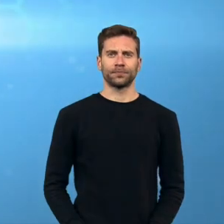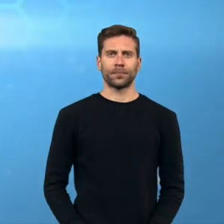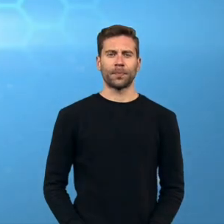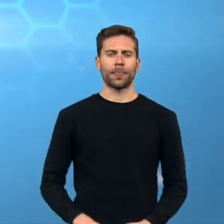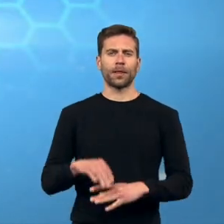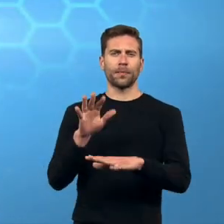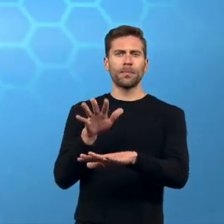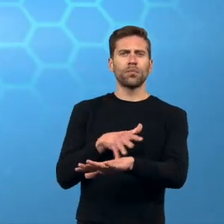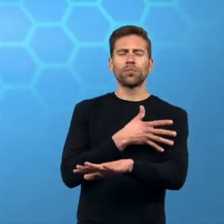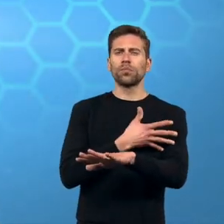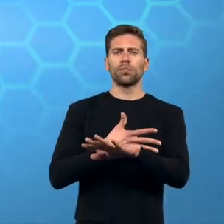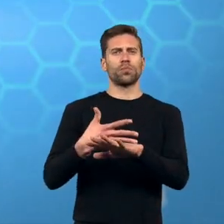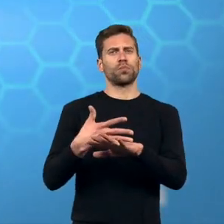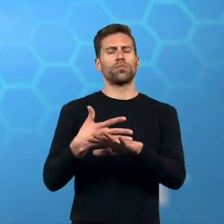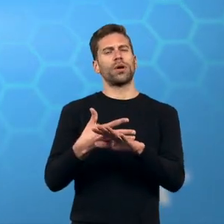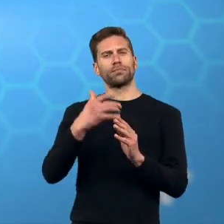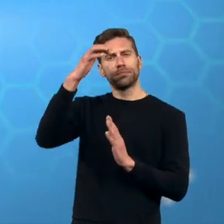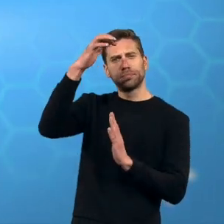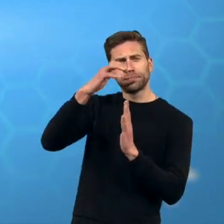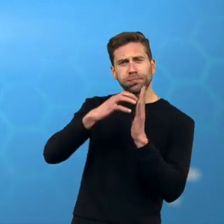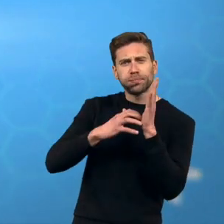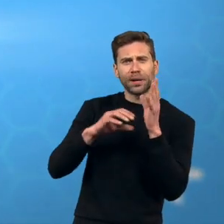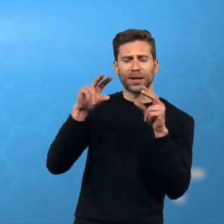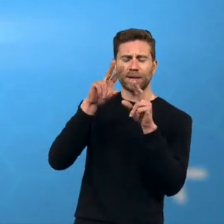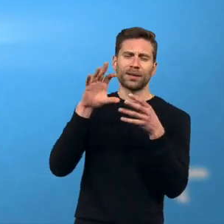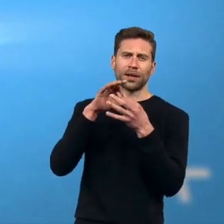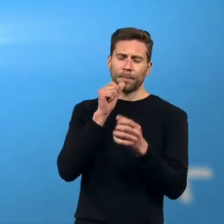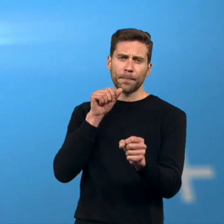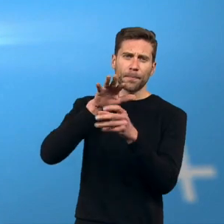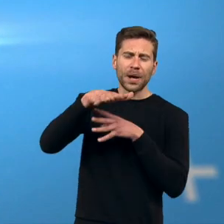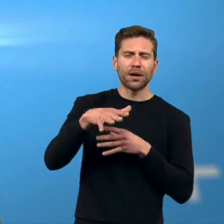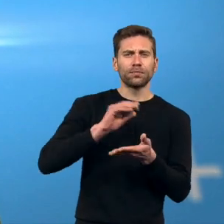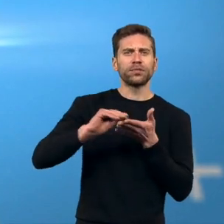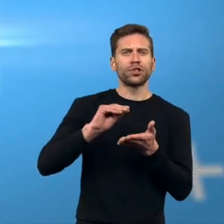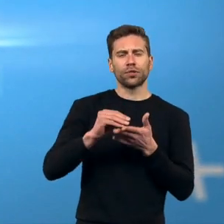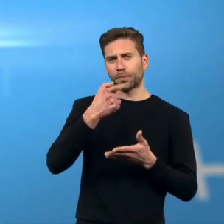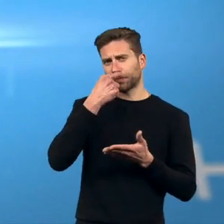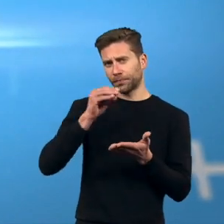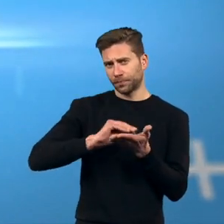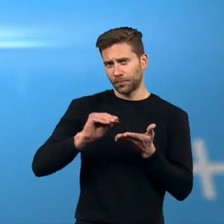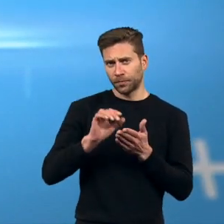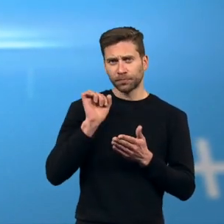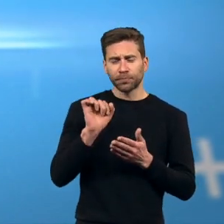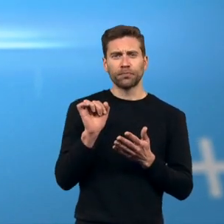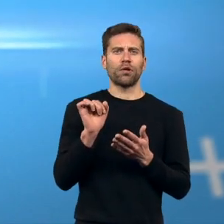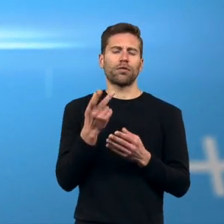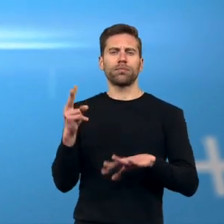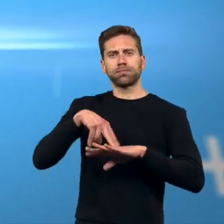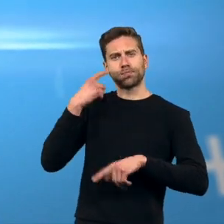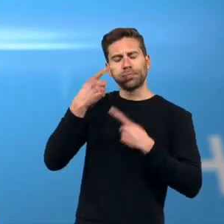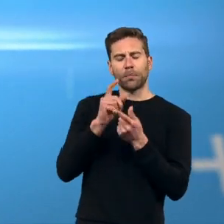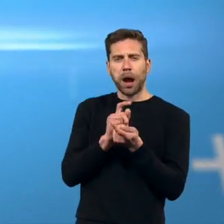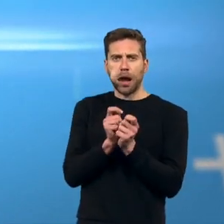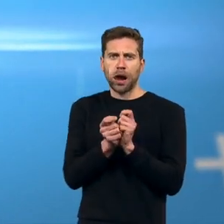O poema Ode Marítima, de Fernando Pessoa, subiu ao palco numa versão diferente, mais adaptada aos dias de hoje. E